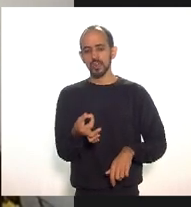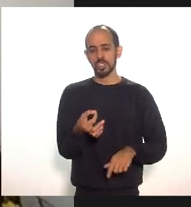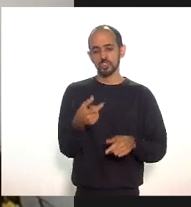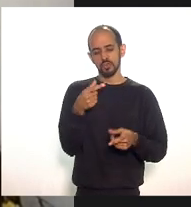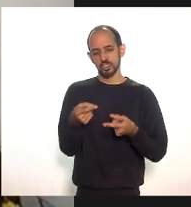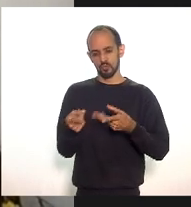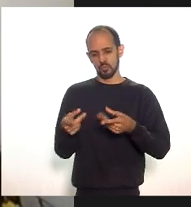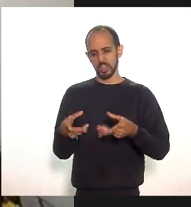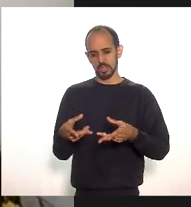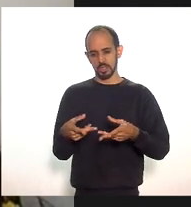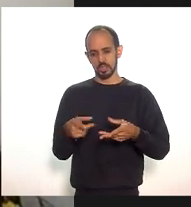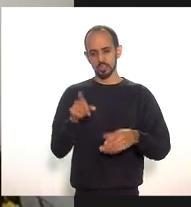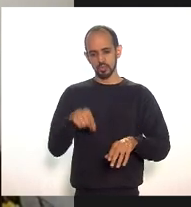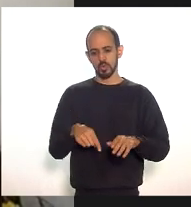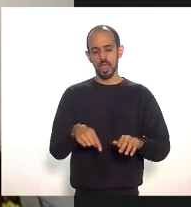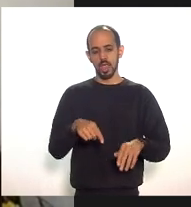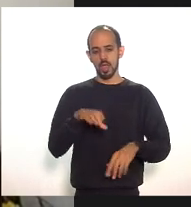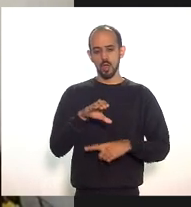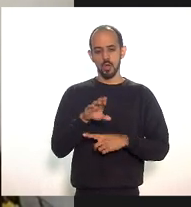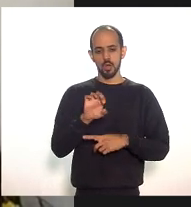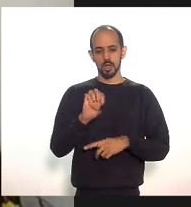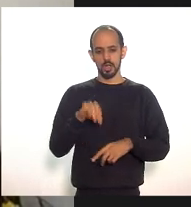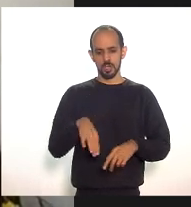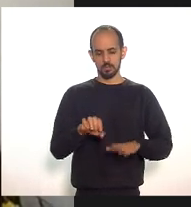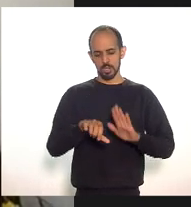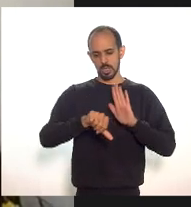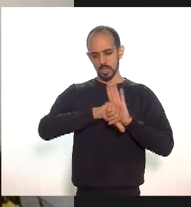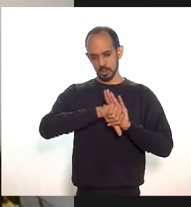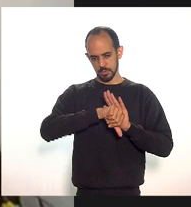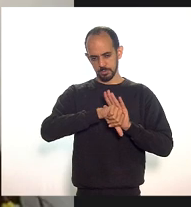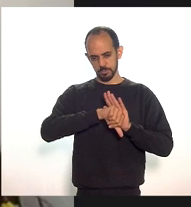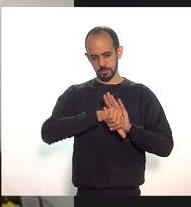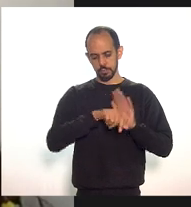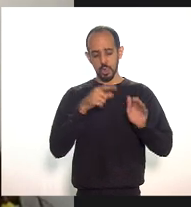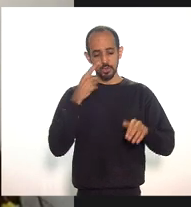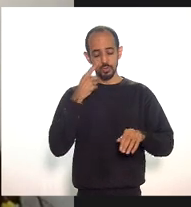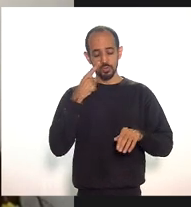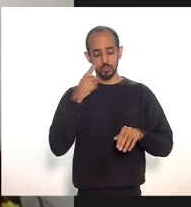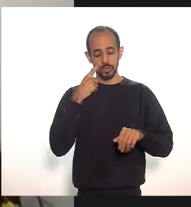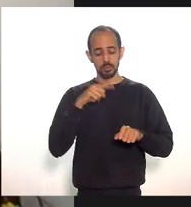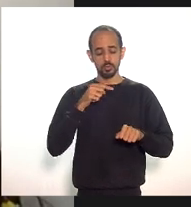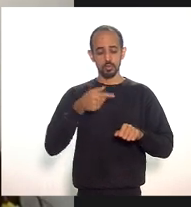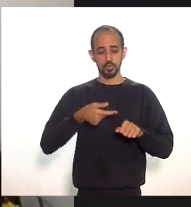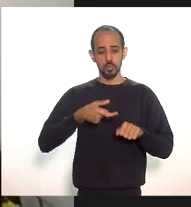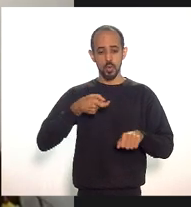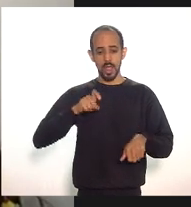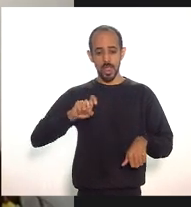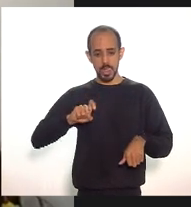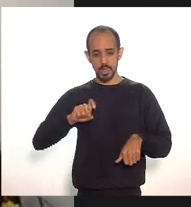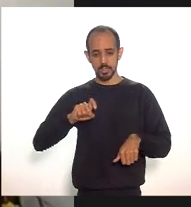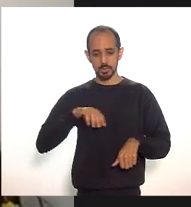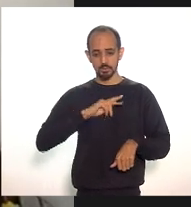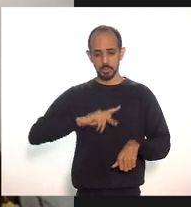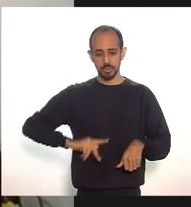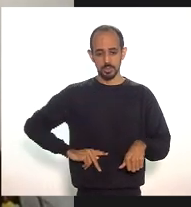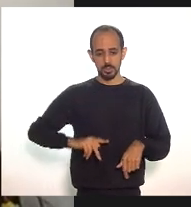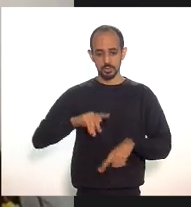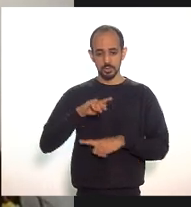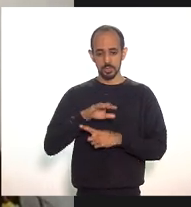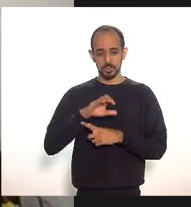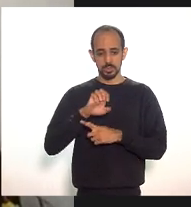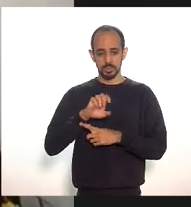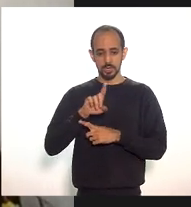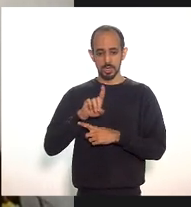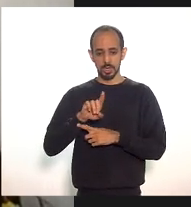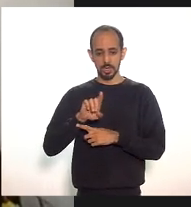a gente viu aqui o antigo presidente da Cedae nesse nessa Assembleia Legislativa saindo